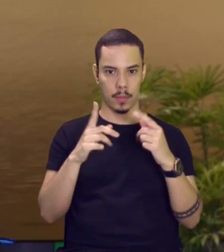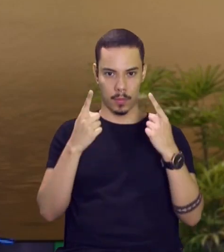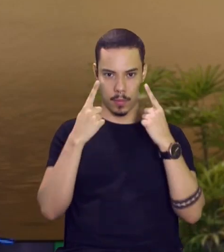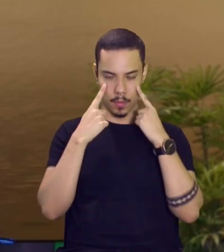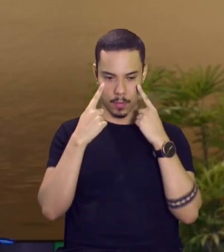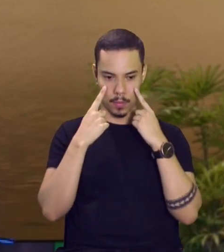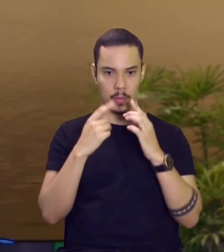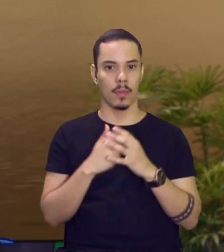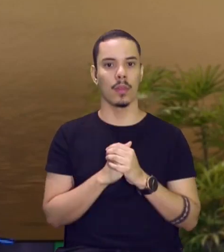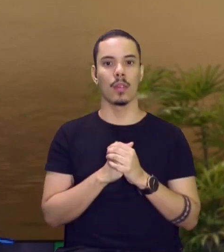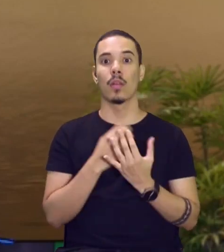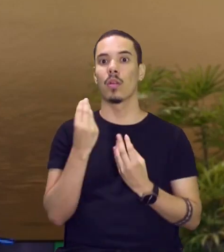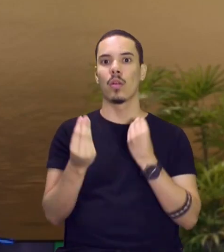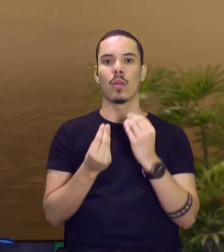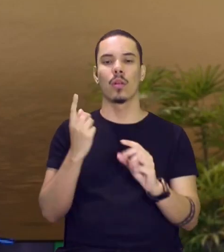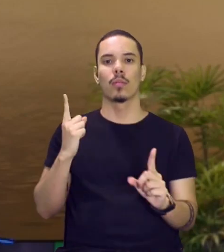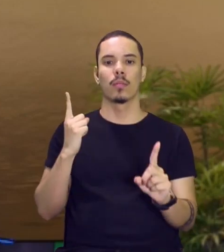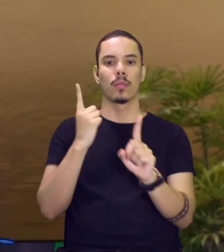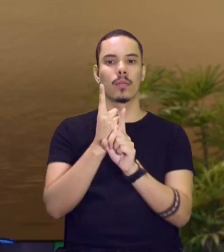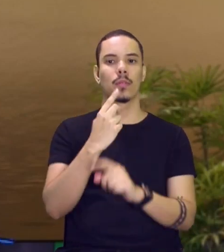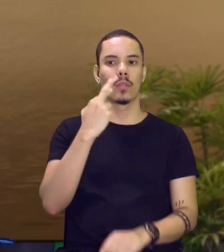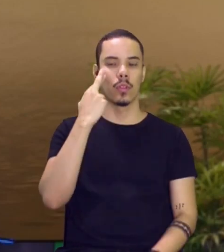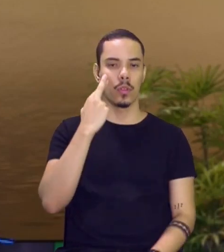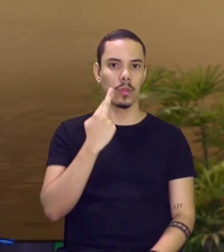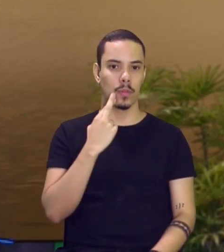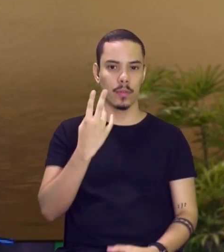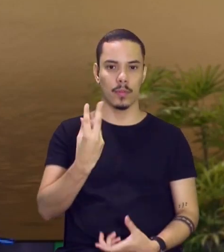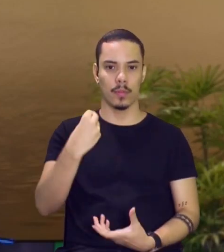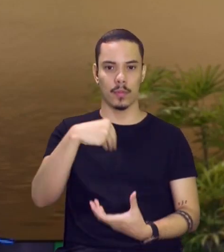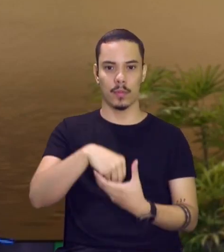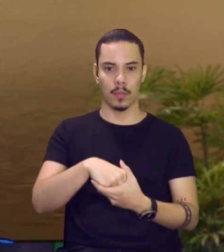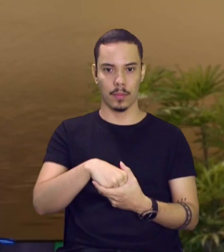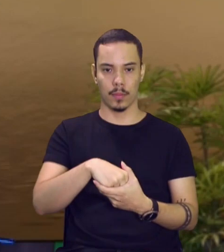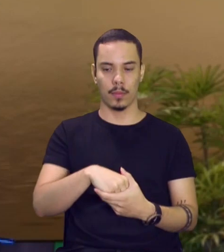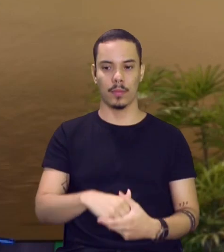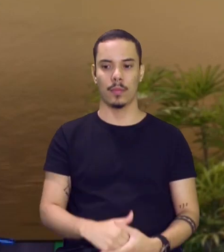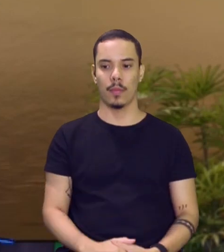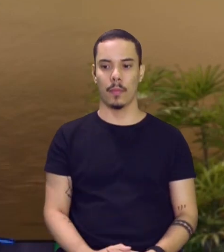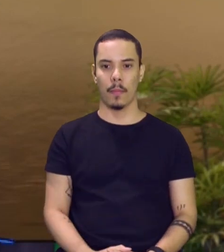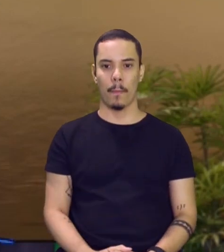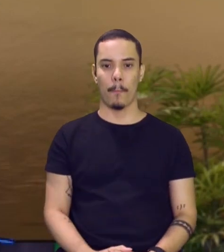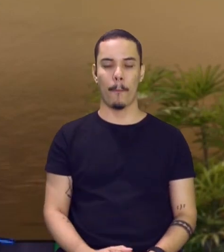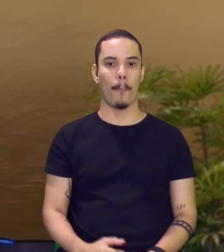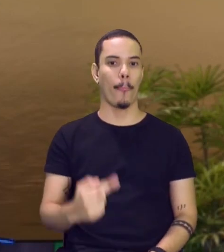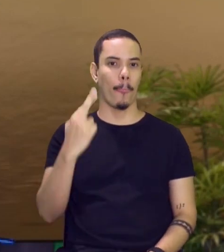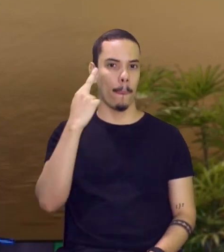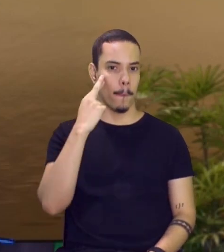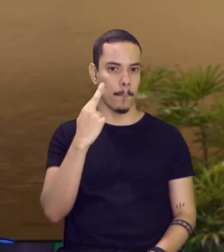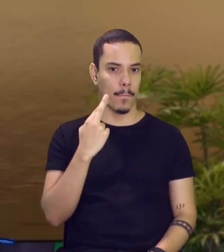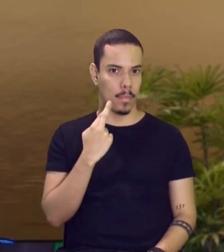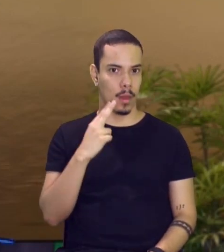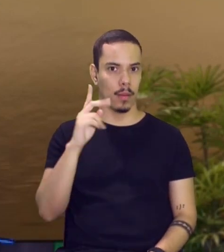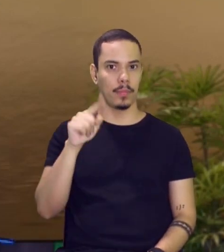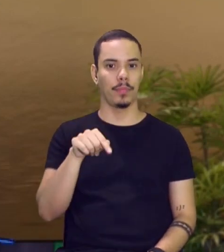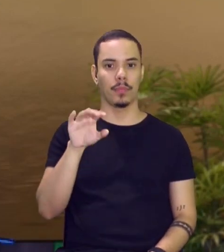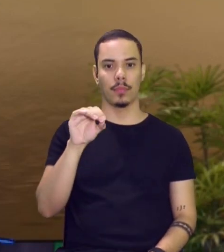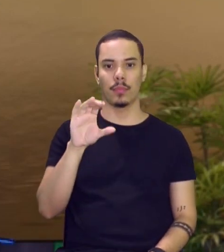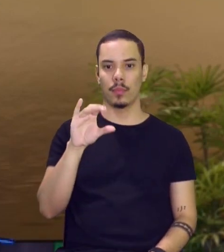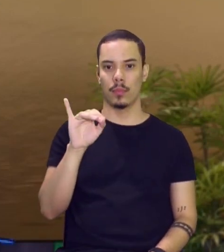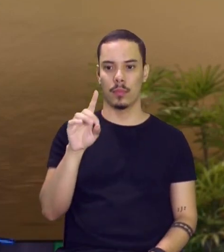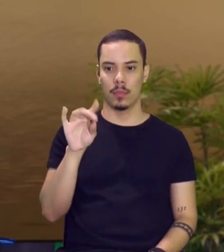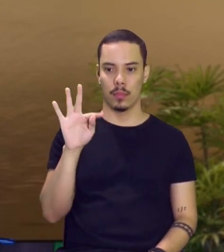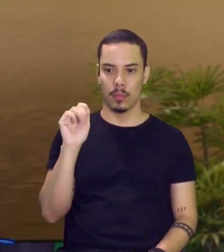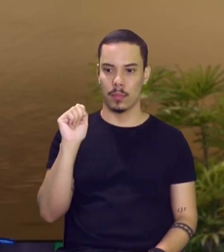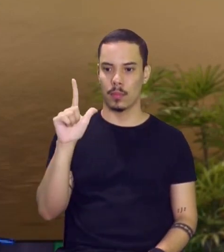como é que eu localizo Rondônia dentro do nosso hemisfério como um todo? Rondônia é totalmente ocidental, Rondônia